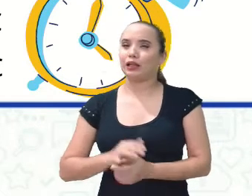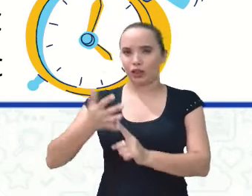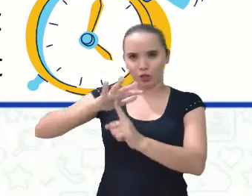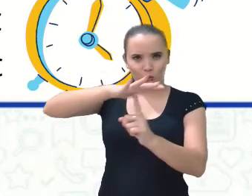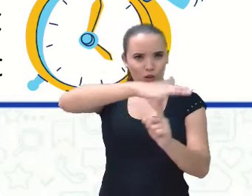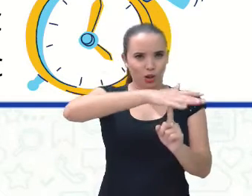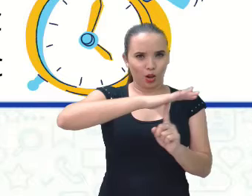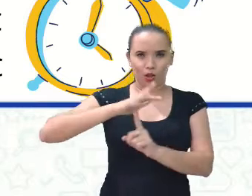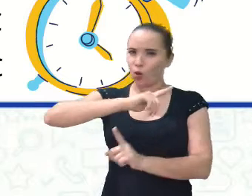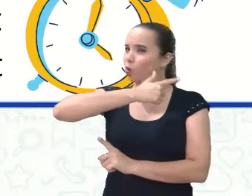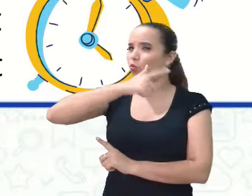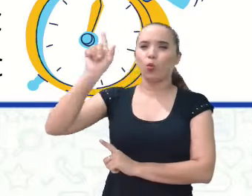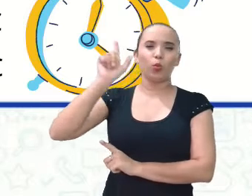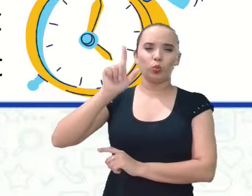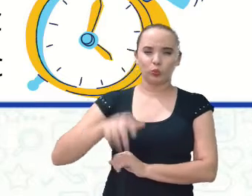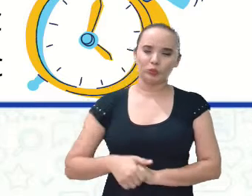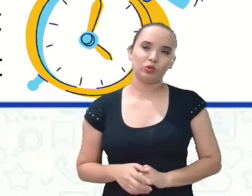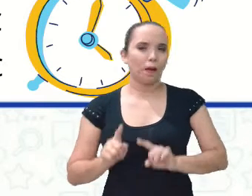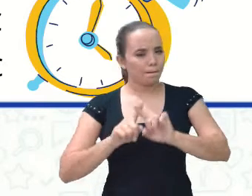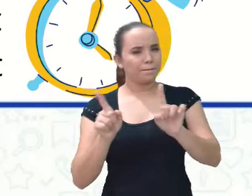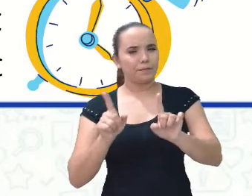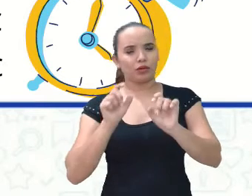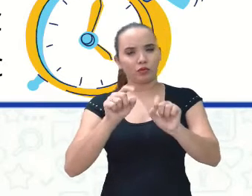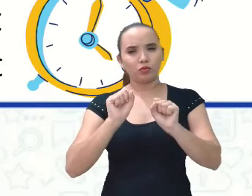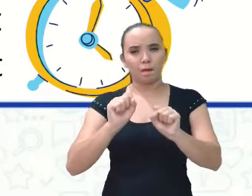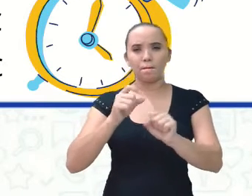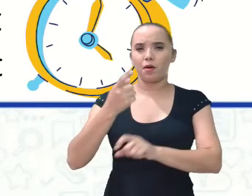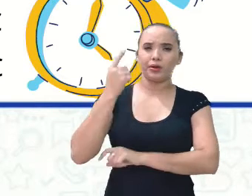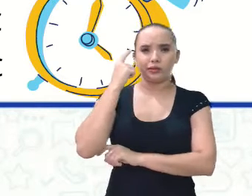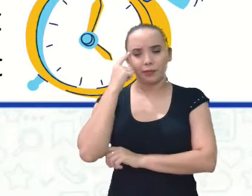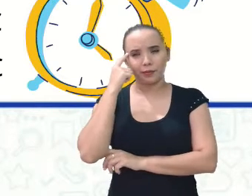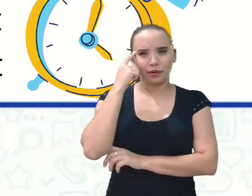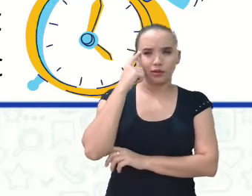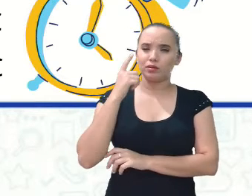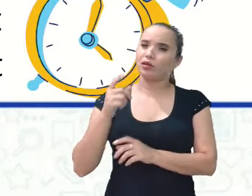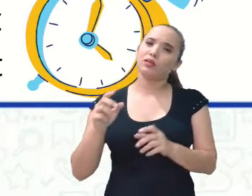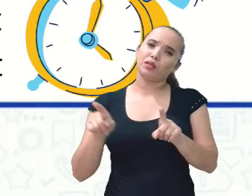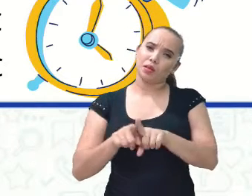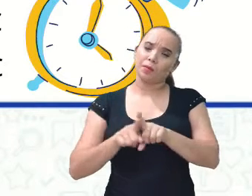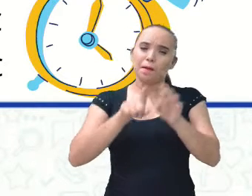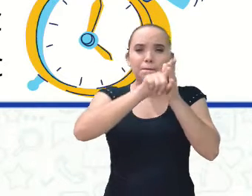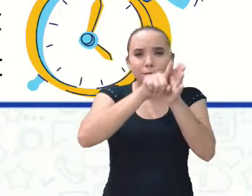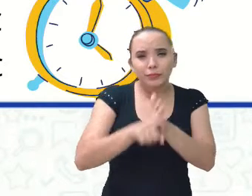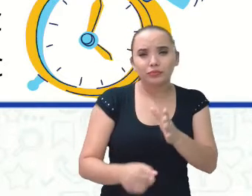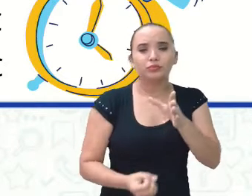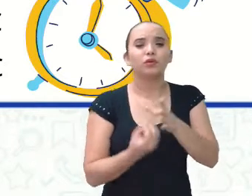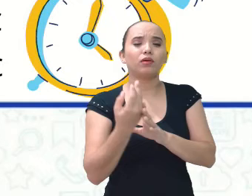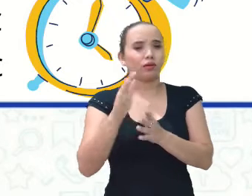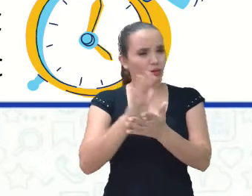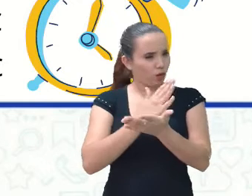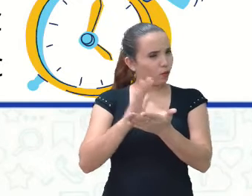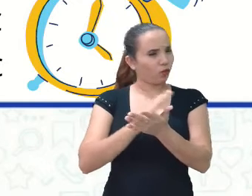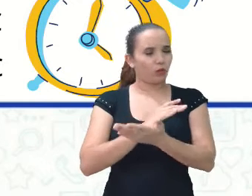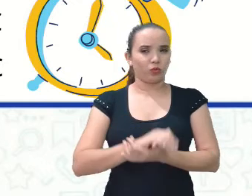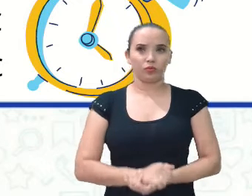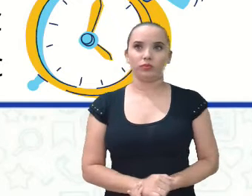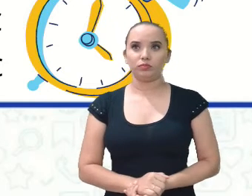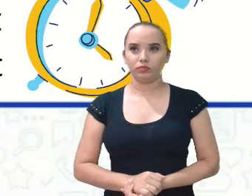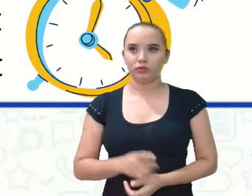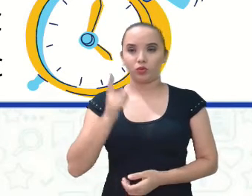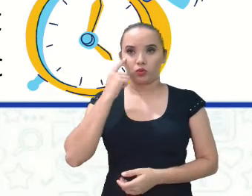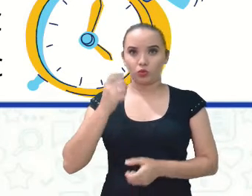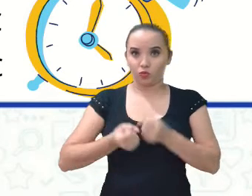para representar o helicóptero. Mas vocês podem também pensar e criar onomatopeias, tá bom? Aí,